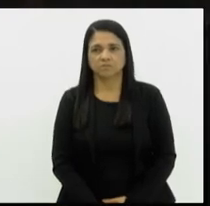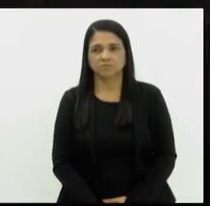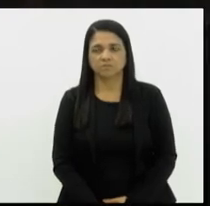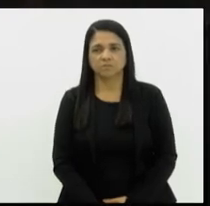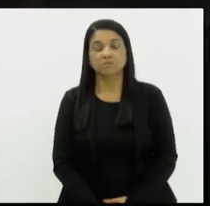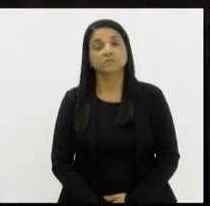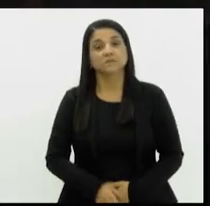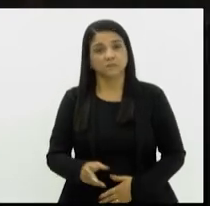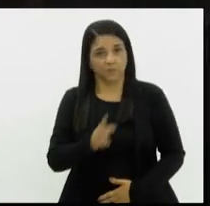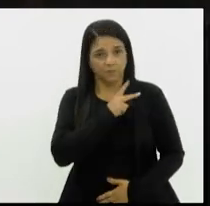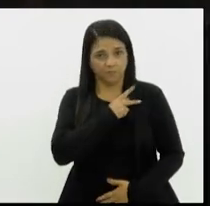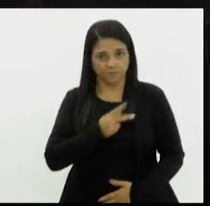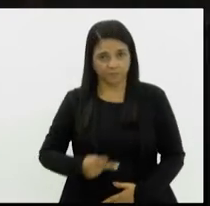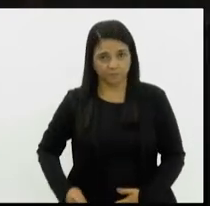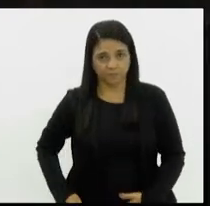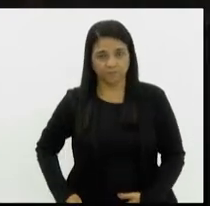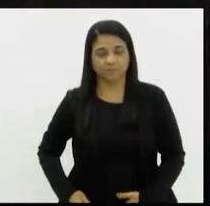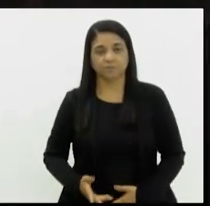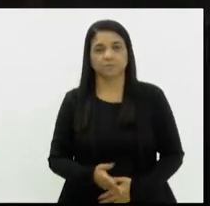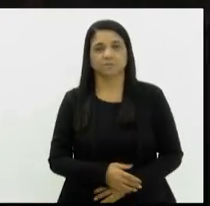Senhora presidente,